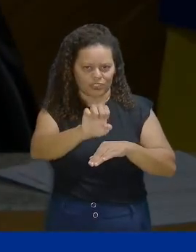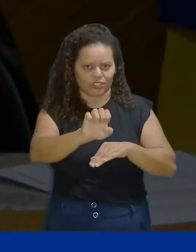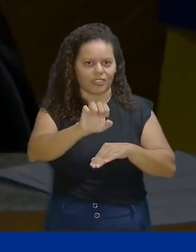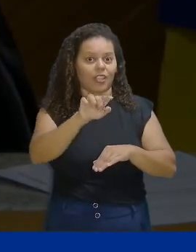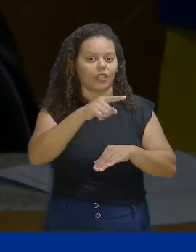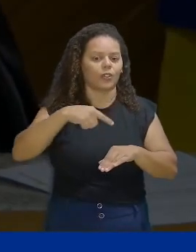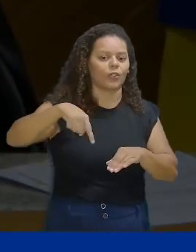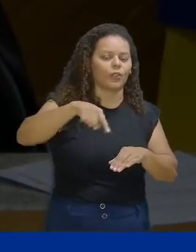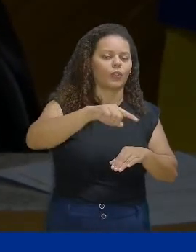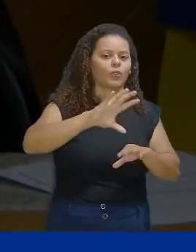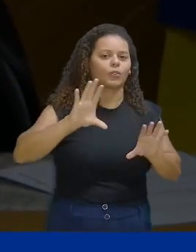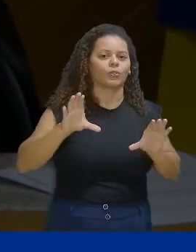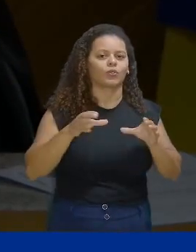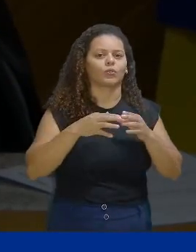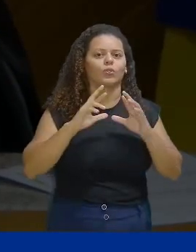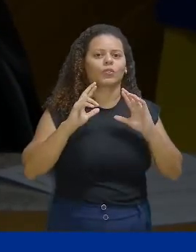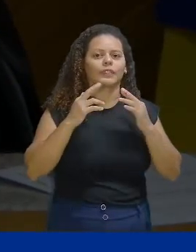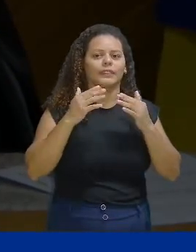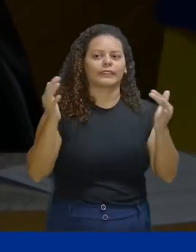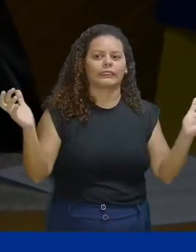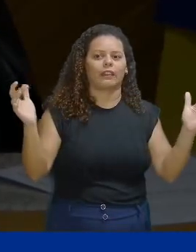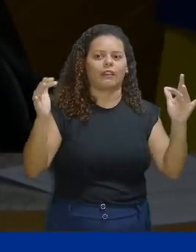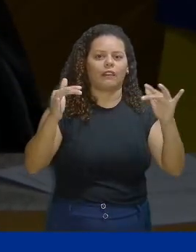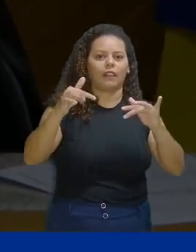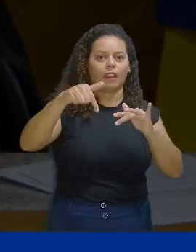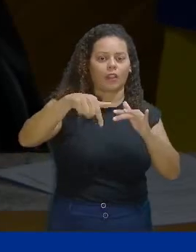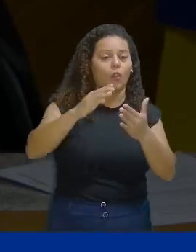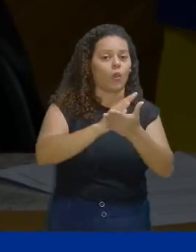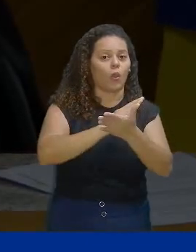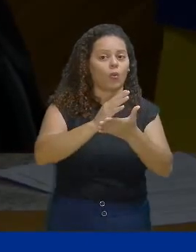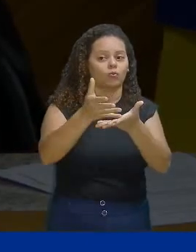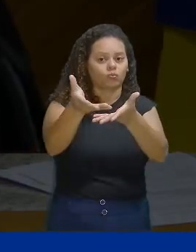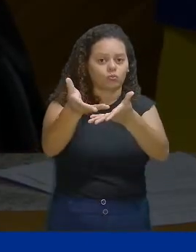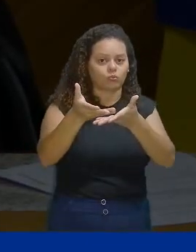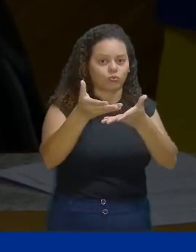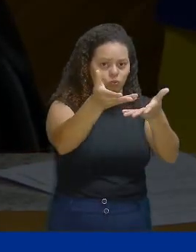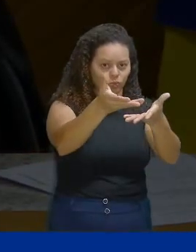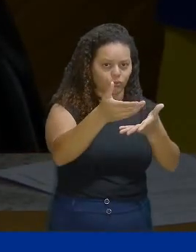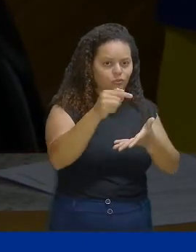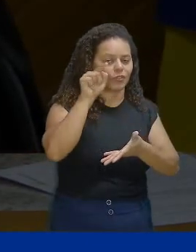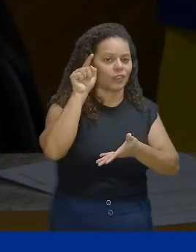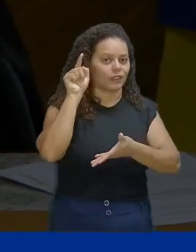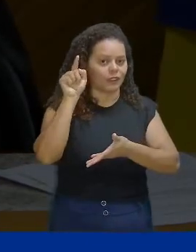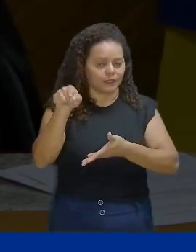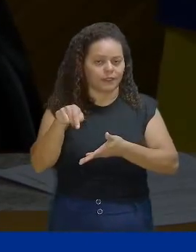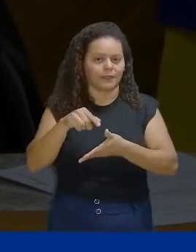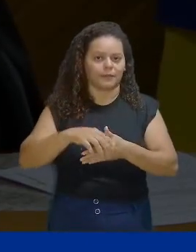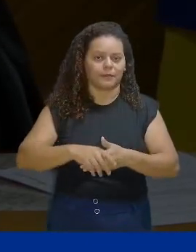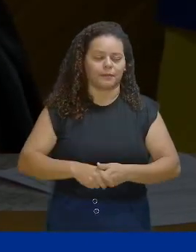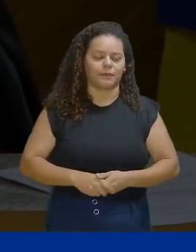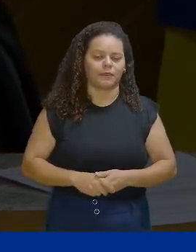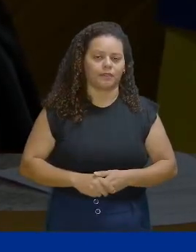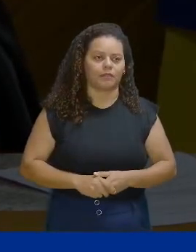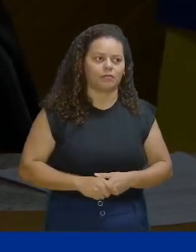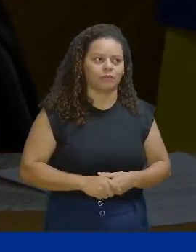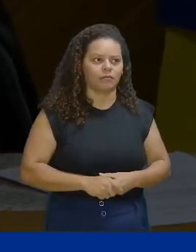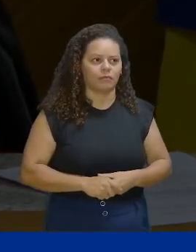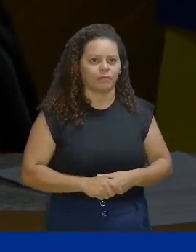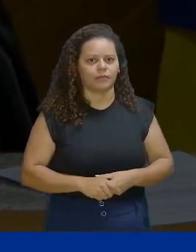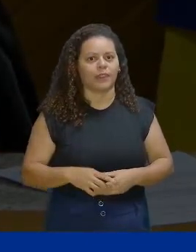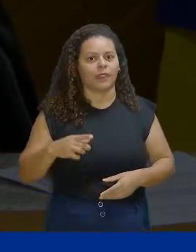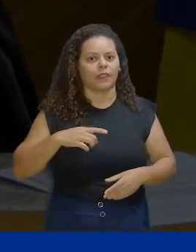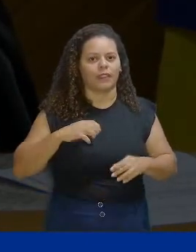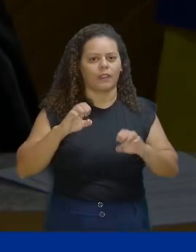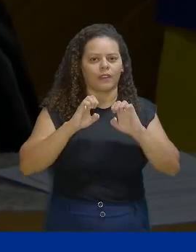nós estamos recebendo alguns convidados para um